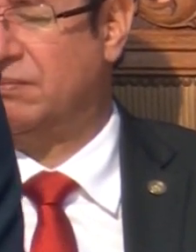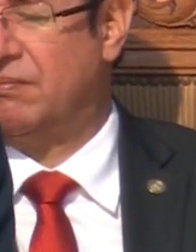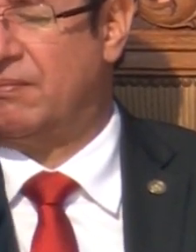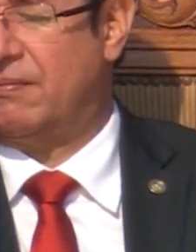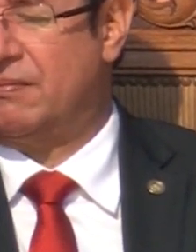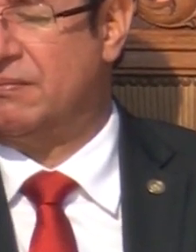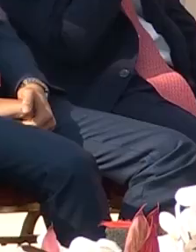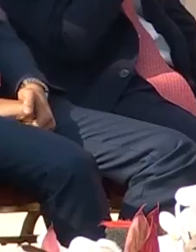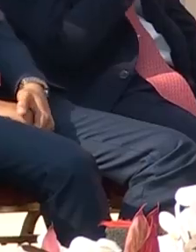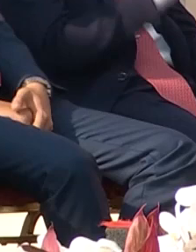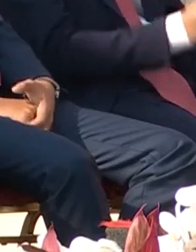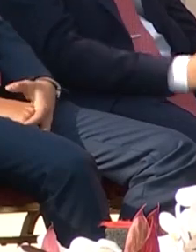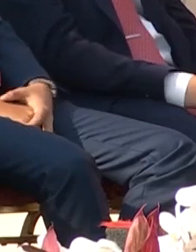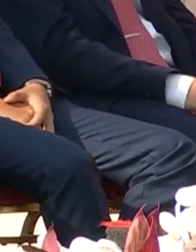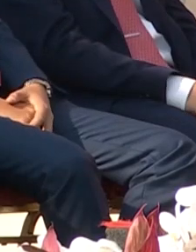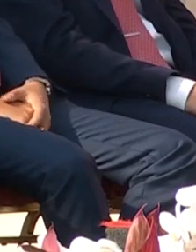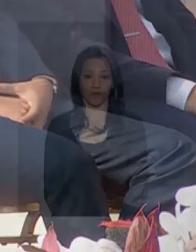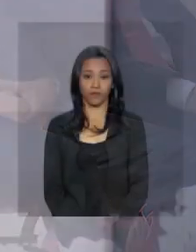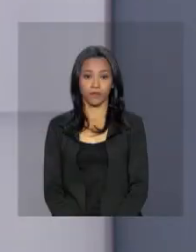nação.